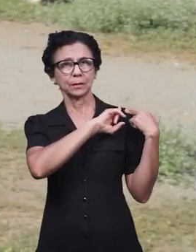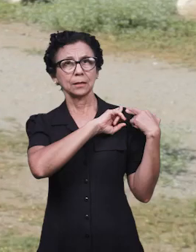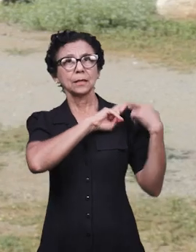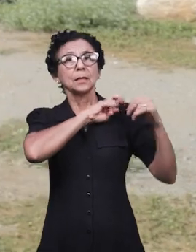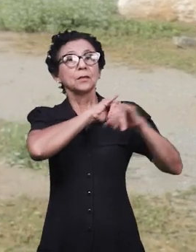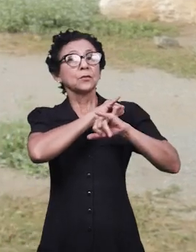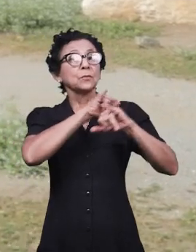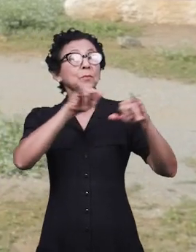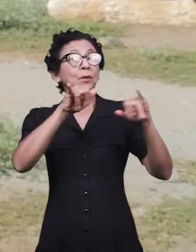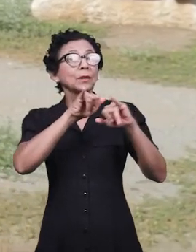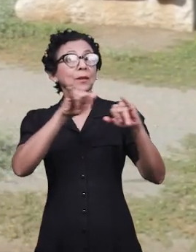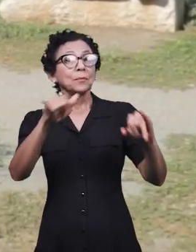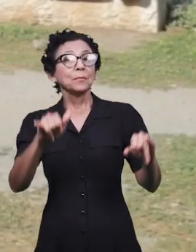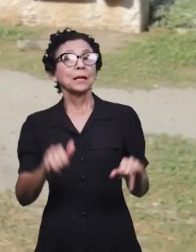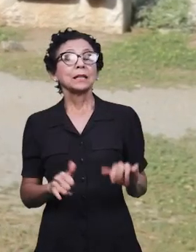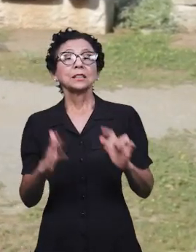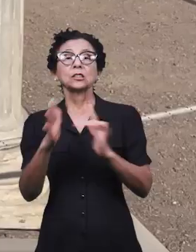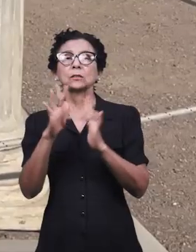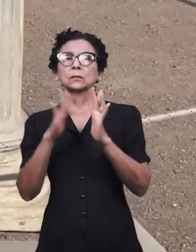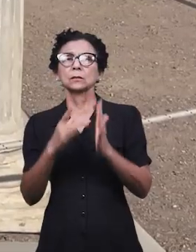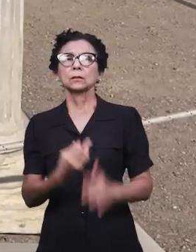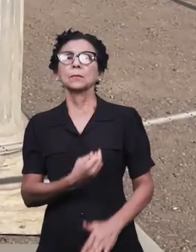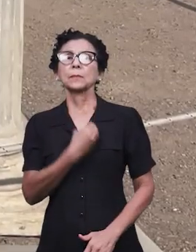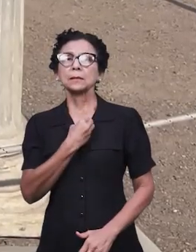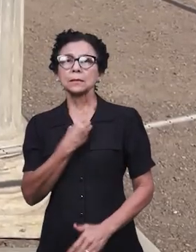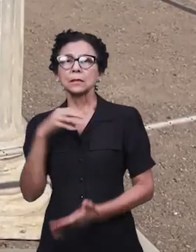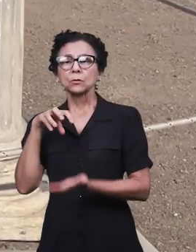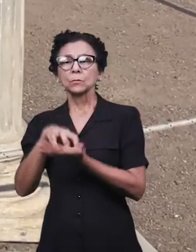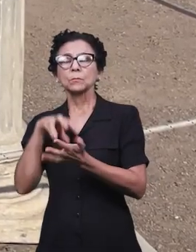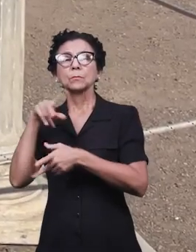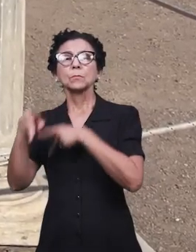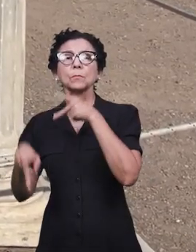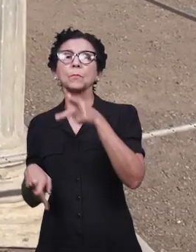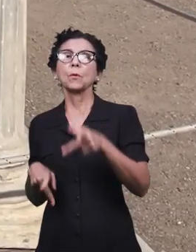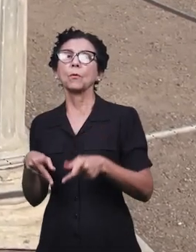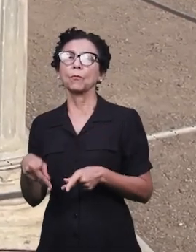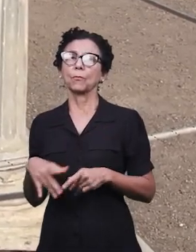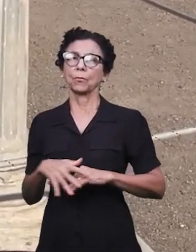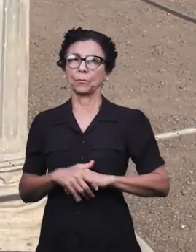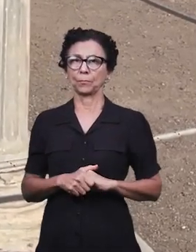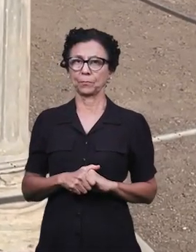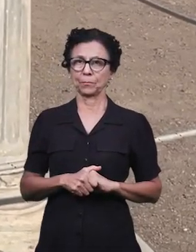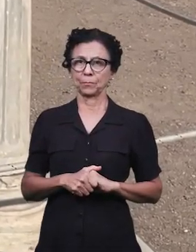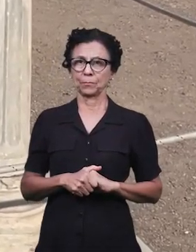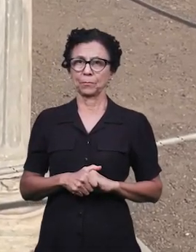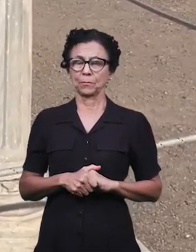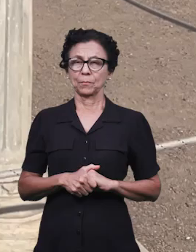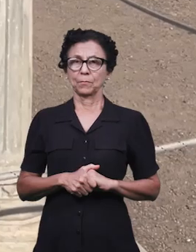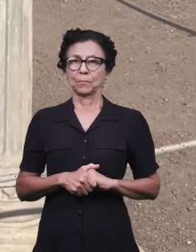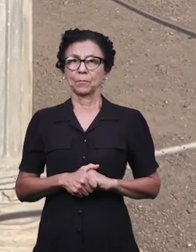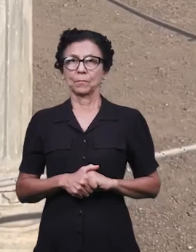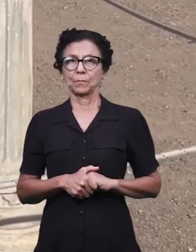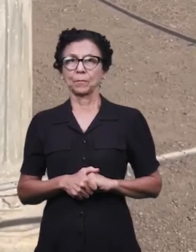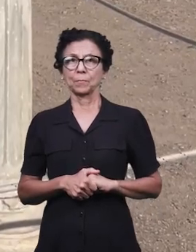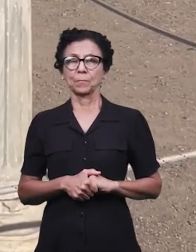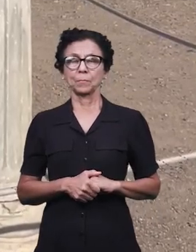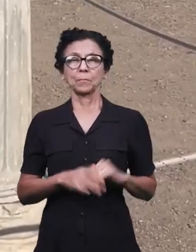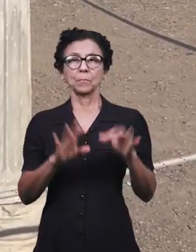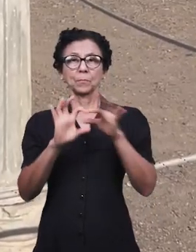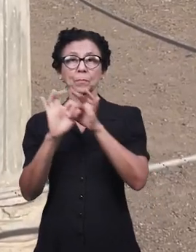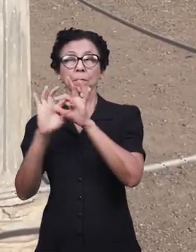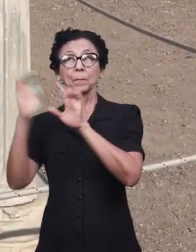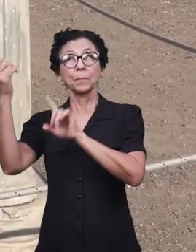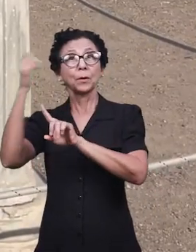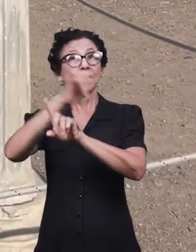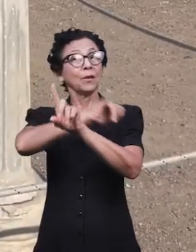através do aspecto profético que se cumpre nesse momento, que são as palavras dele. A